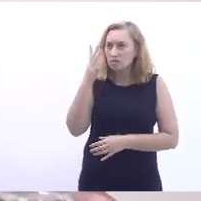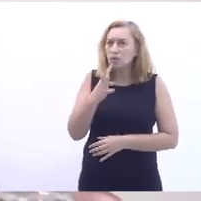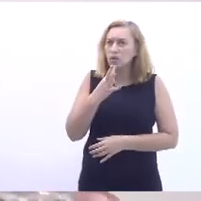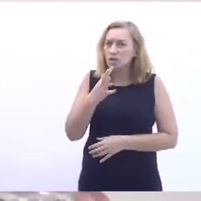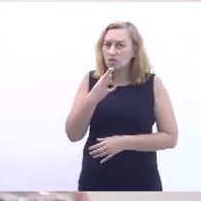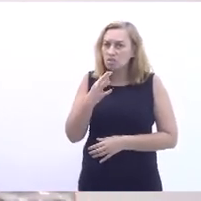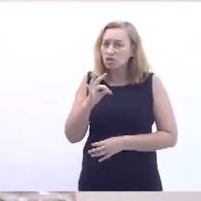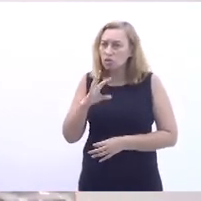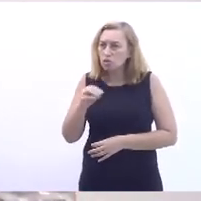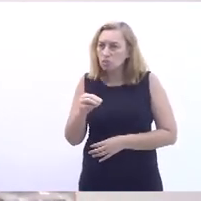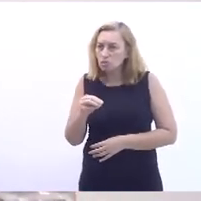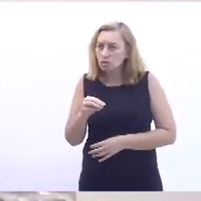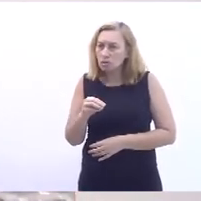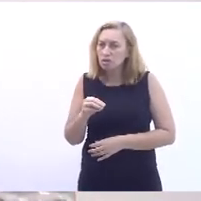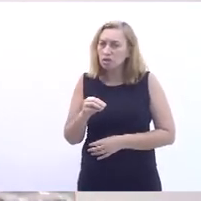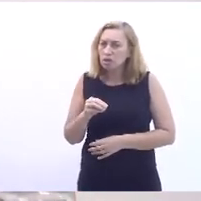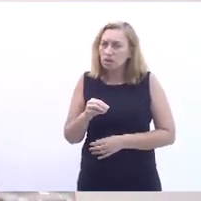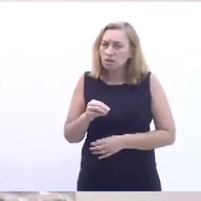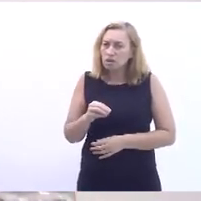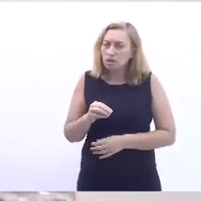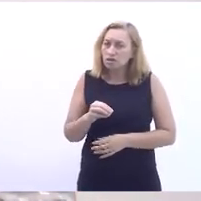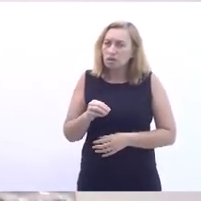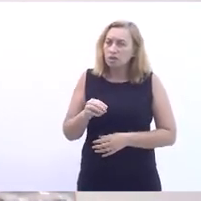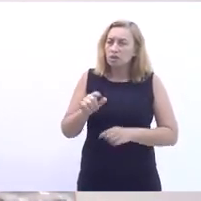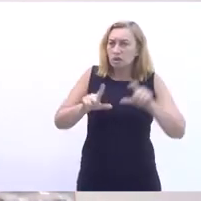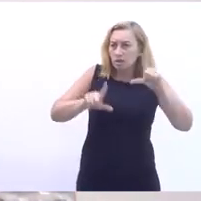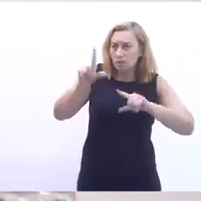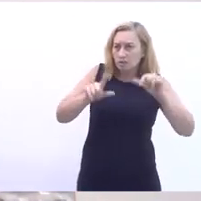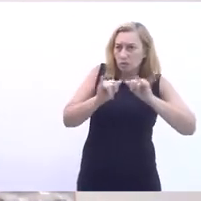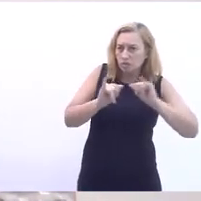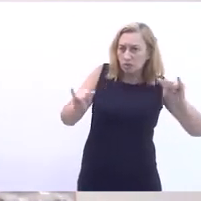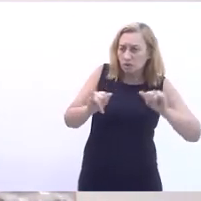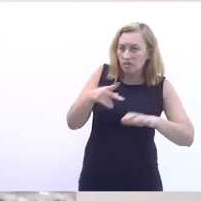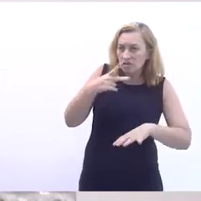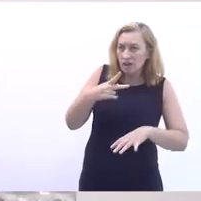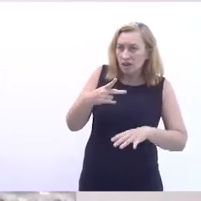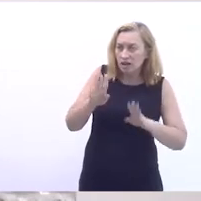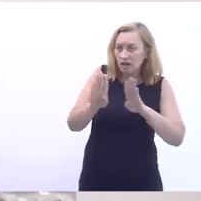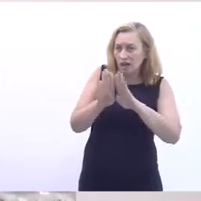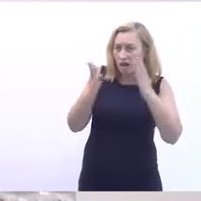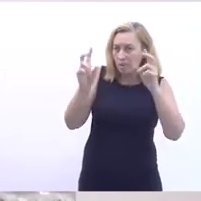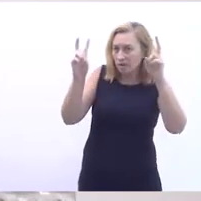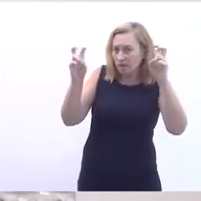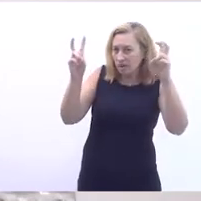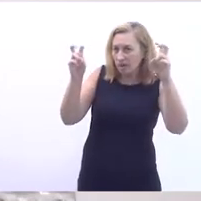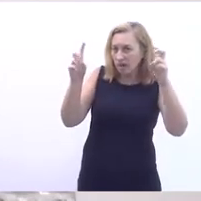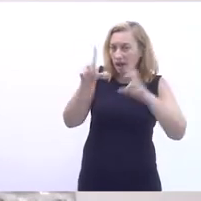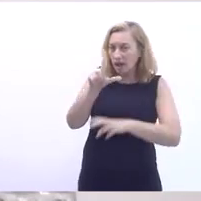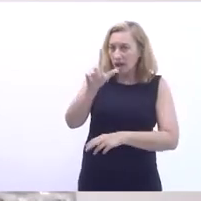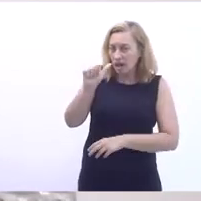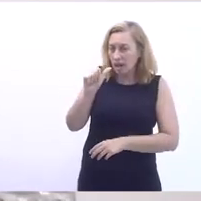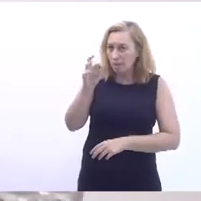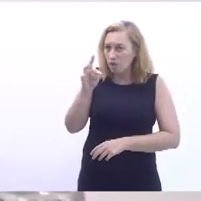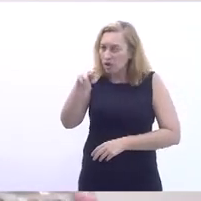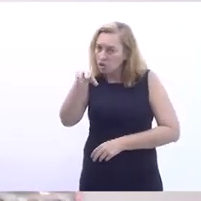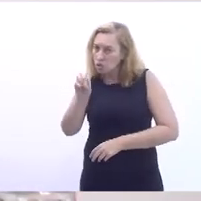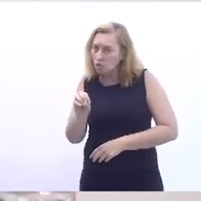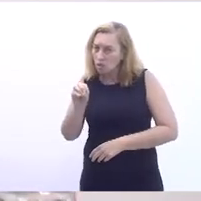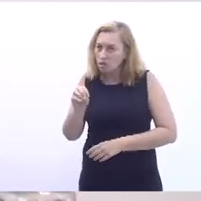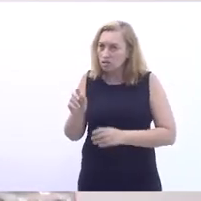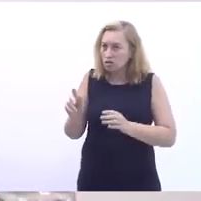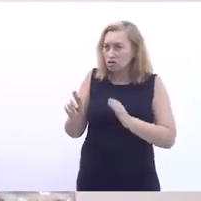que têm conhecimento disso e a polícia mídia chama erroneamente de abre muitas "laboratório de maconha